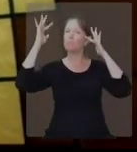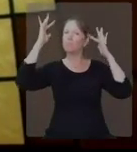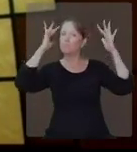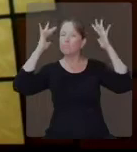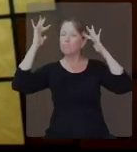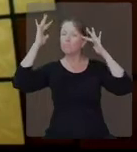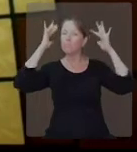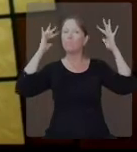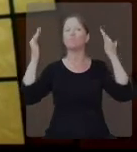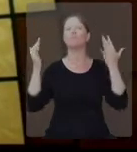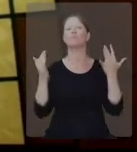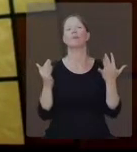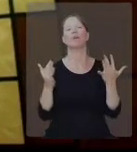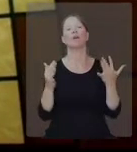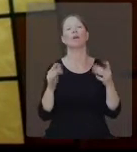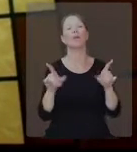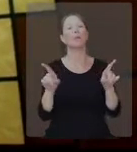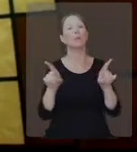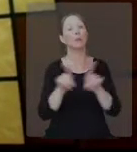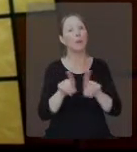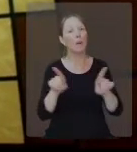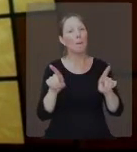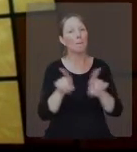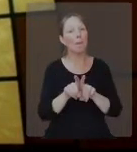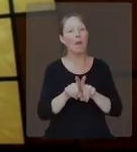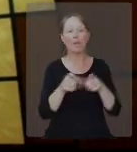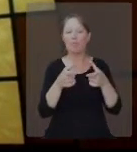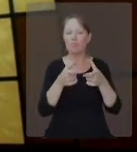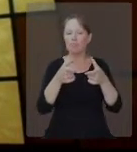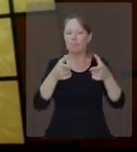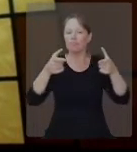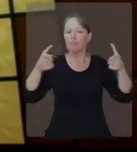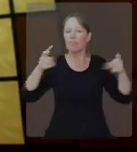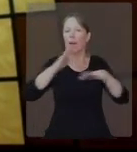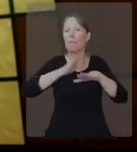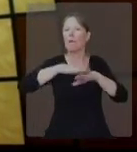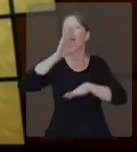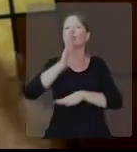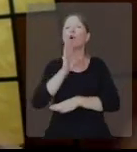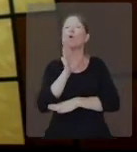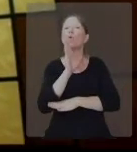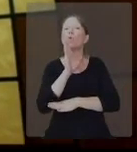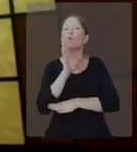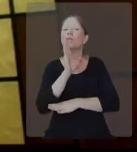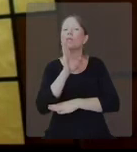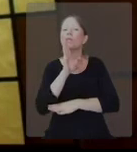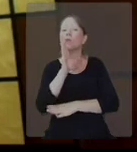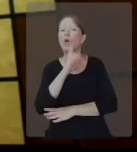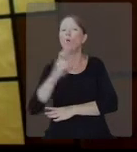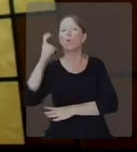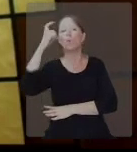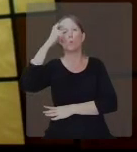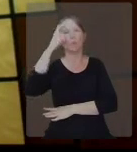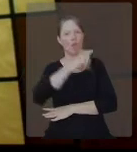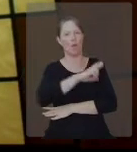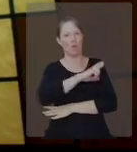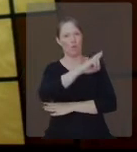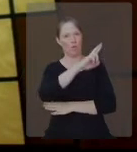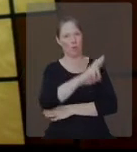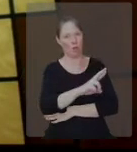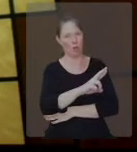refletir, de também expandir os seus conhecimentos sobre a cultura religiosa como um todo,